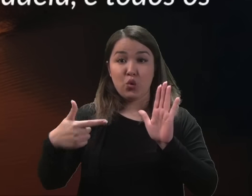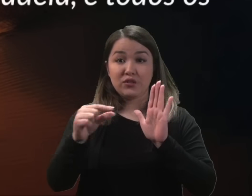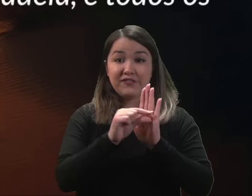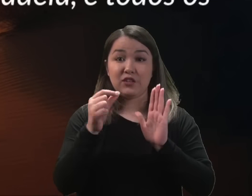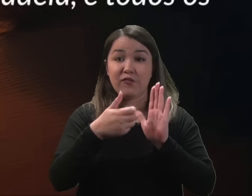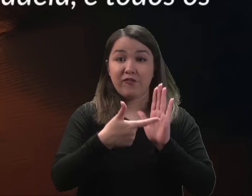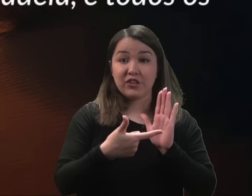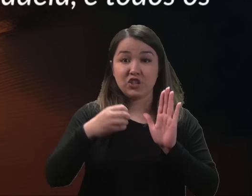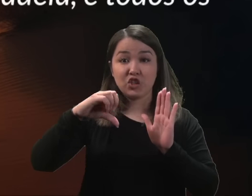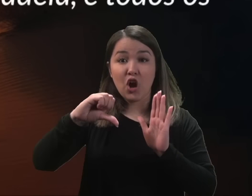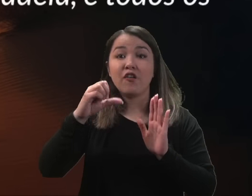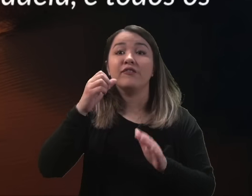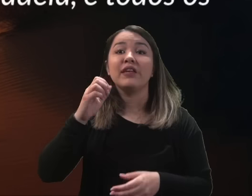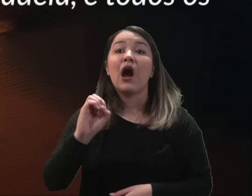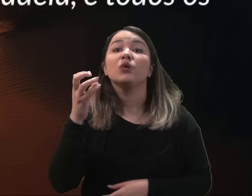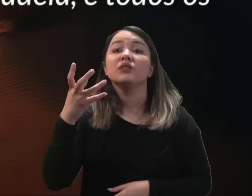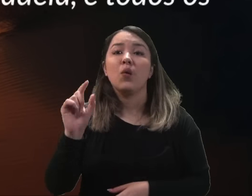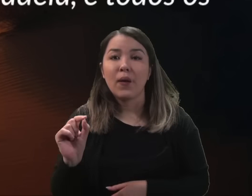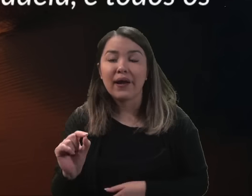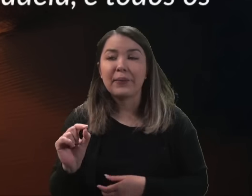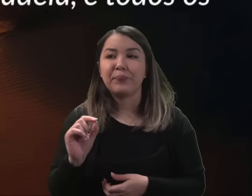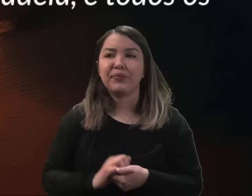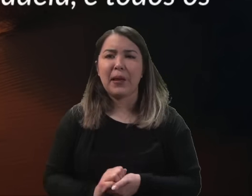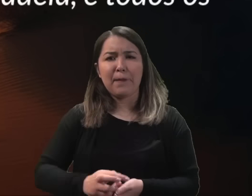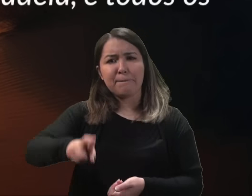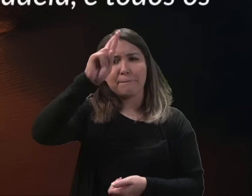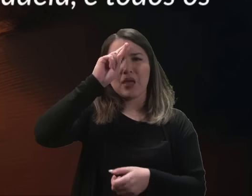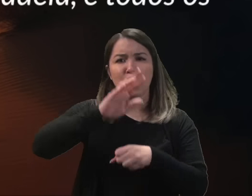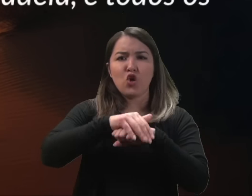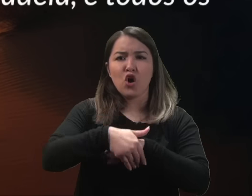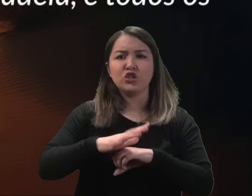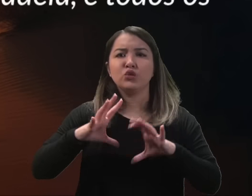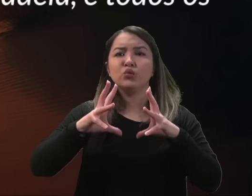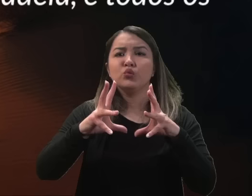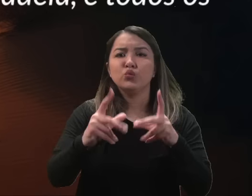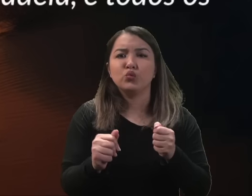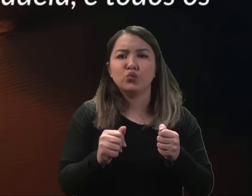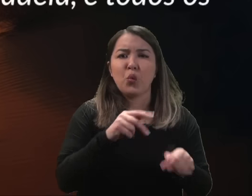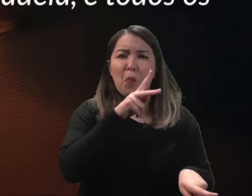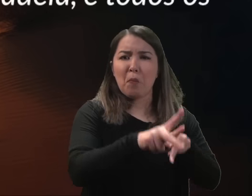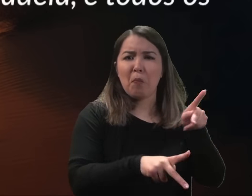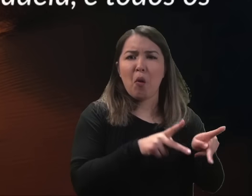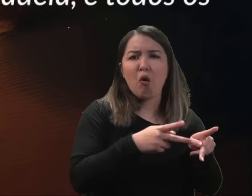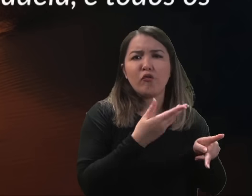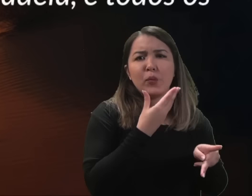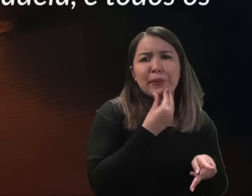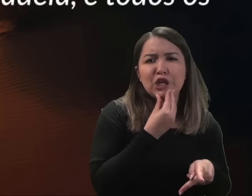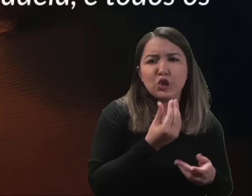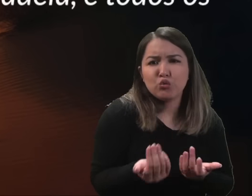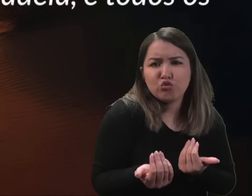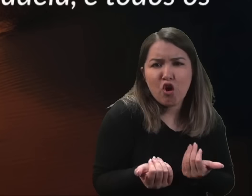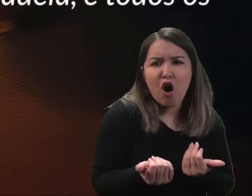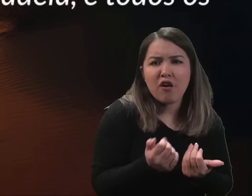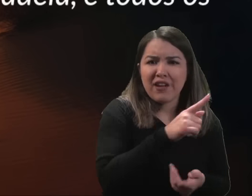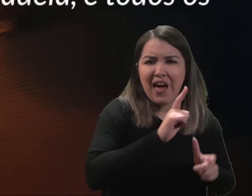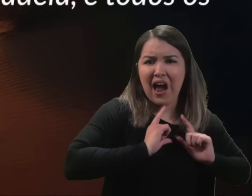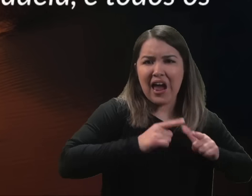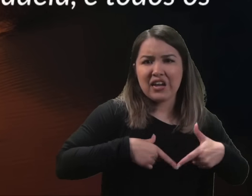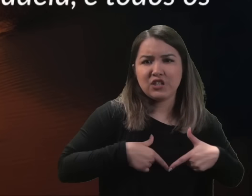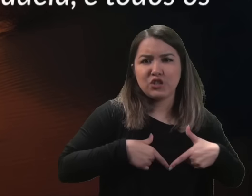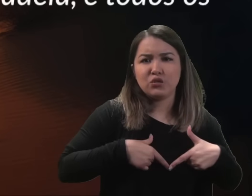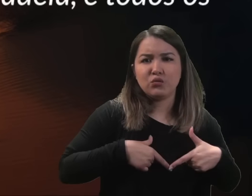o Senhor matou todos os primogênitos da terra do Egito desde o primogênito de faraó que se assentava no seu trono até o